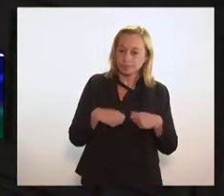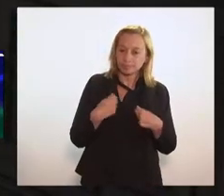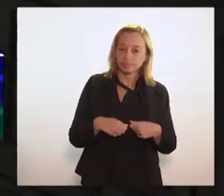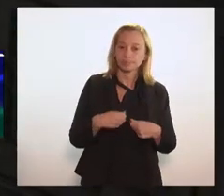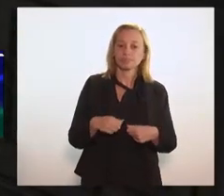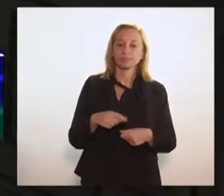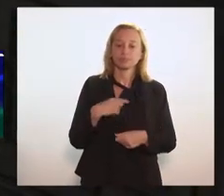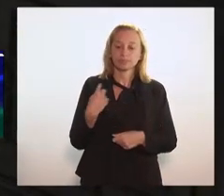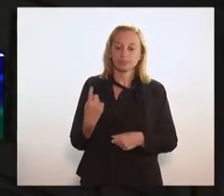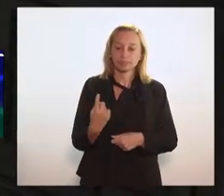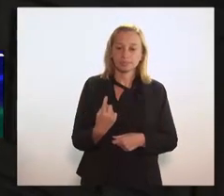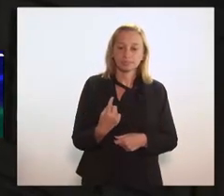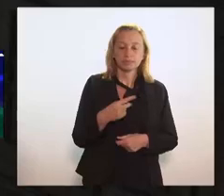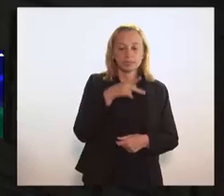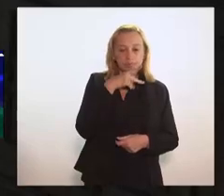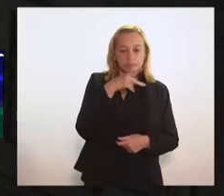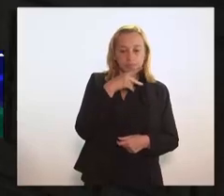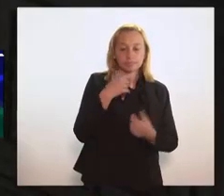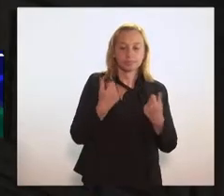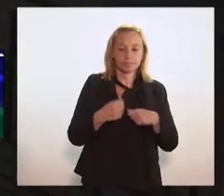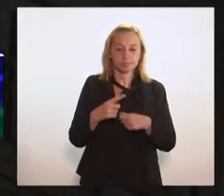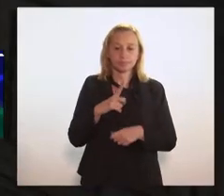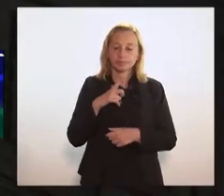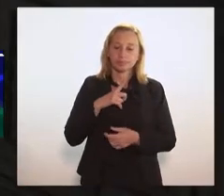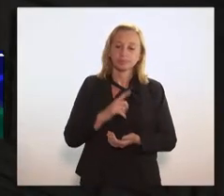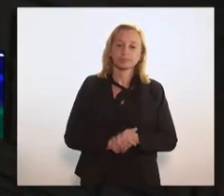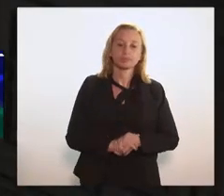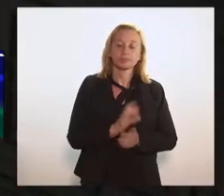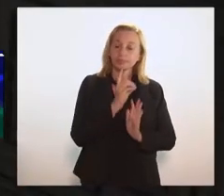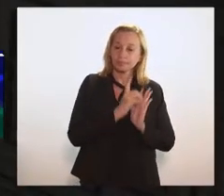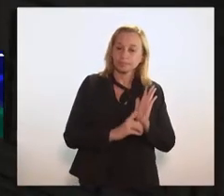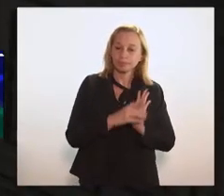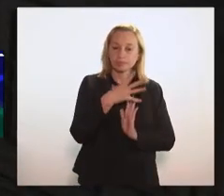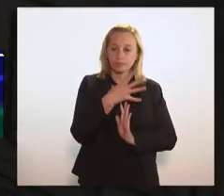parlamento precisa ter diante do decreto